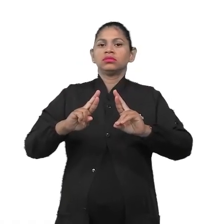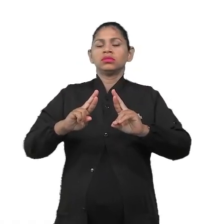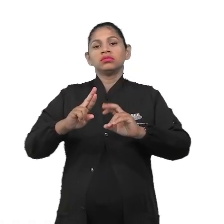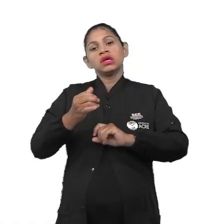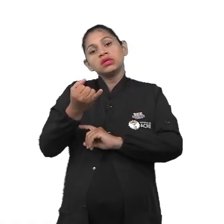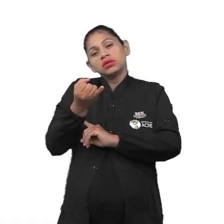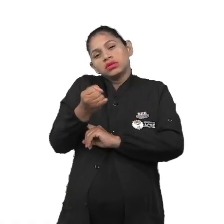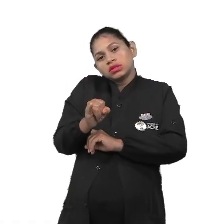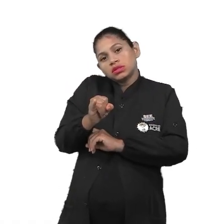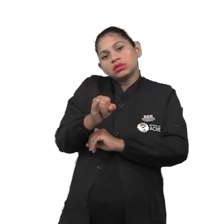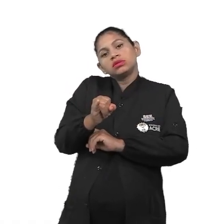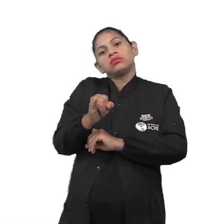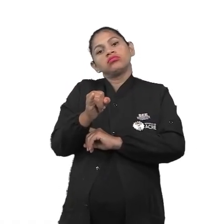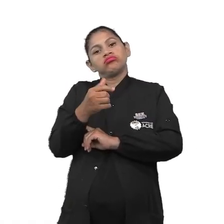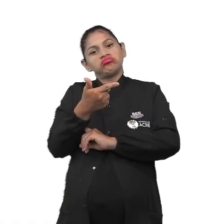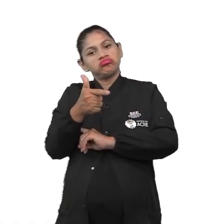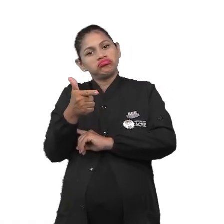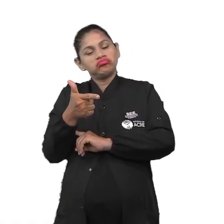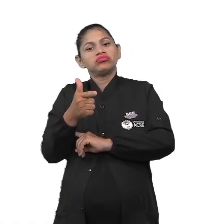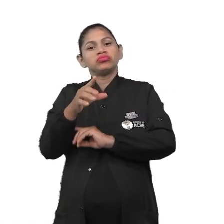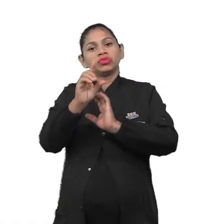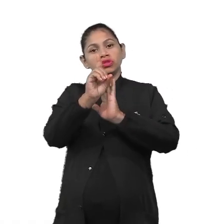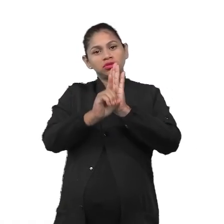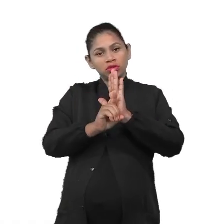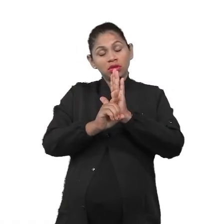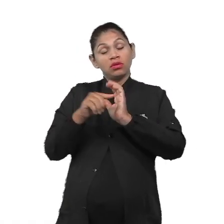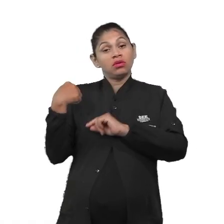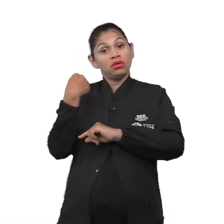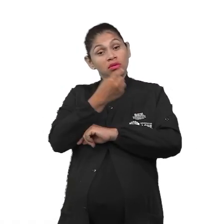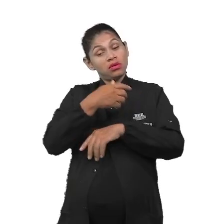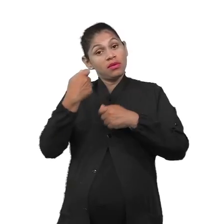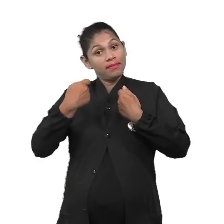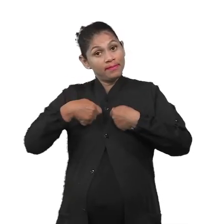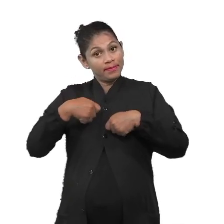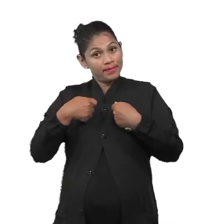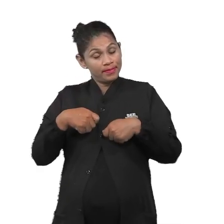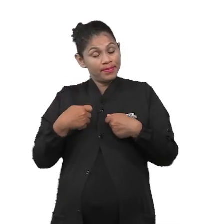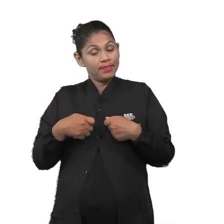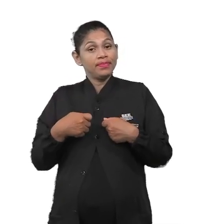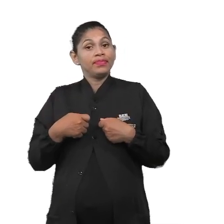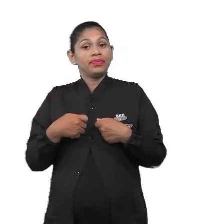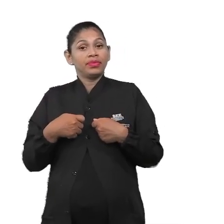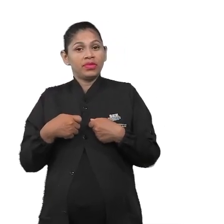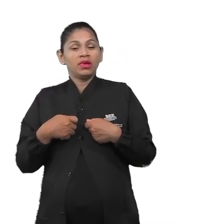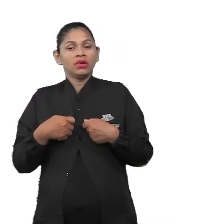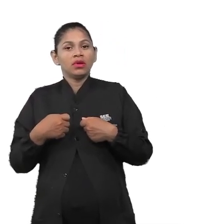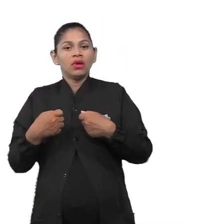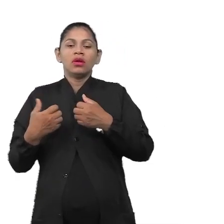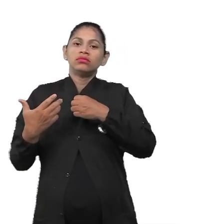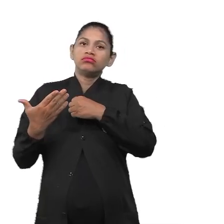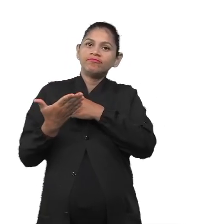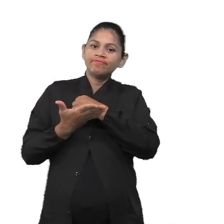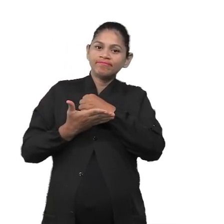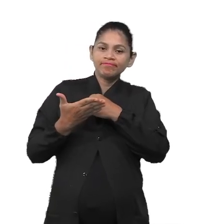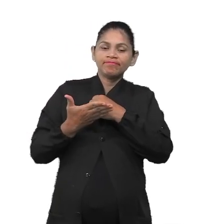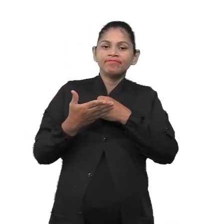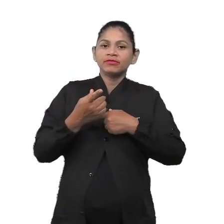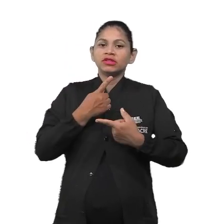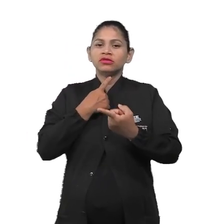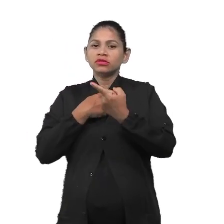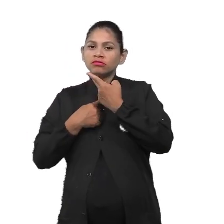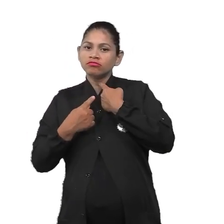têm direitos, pelo menos nós devemos levar a consideração de